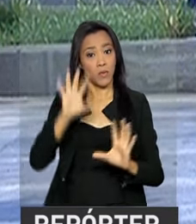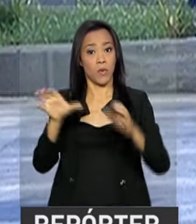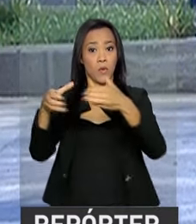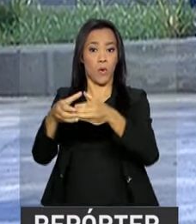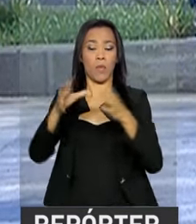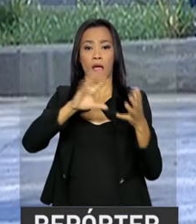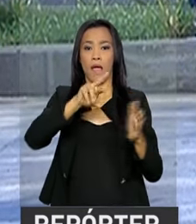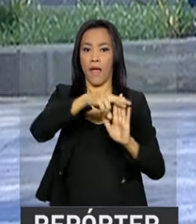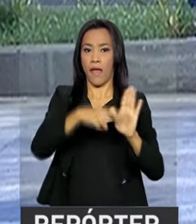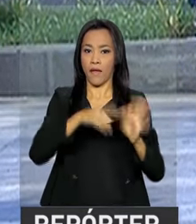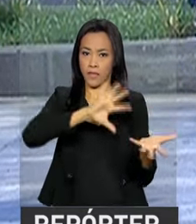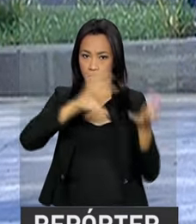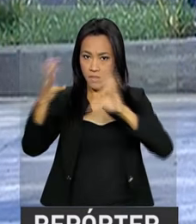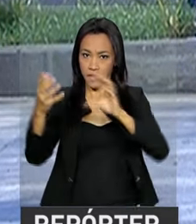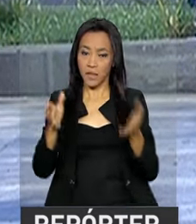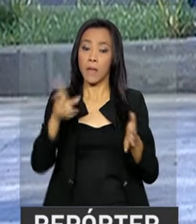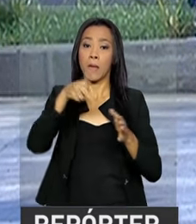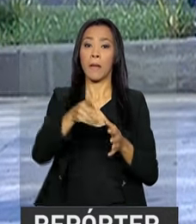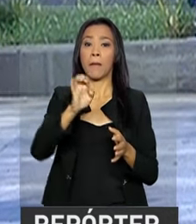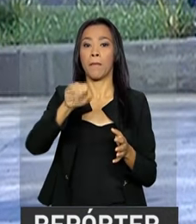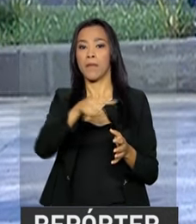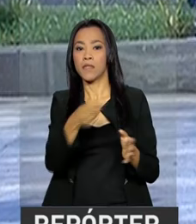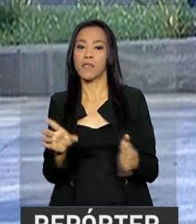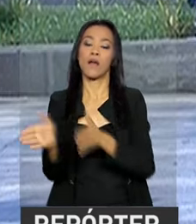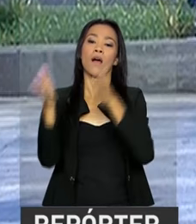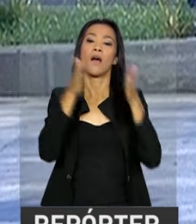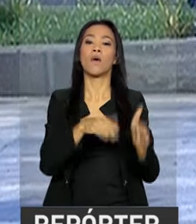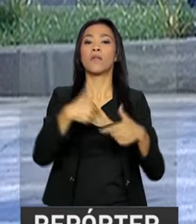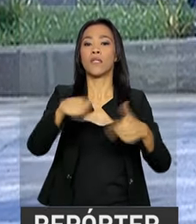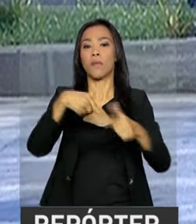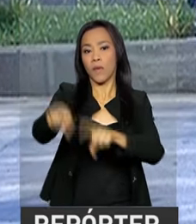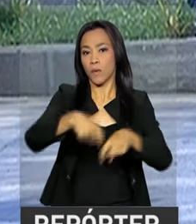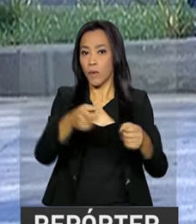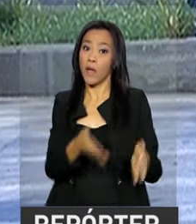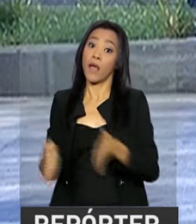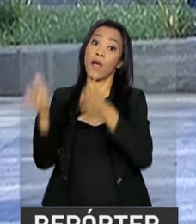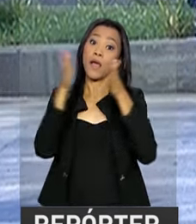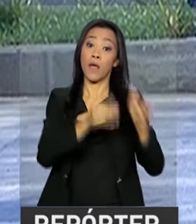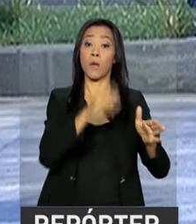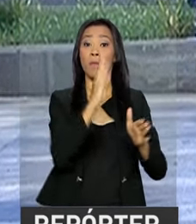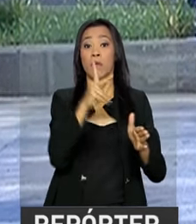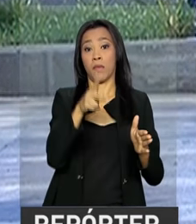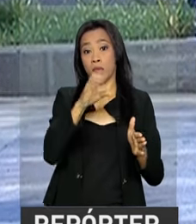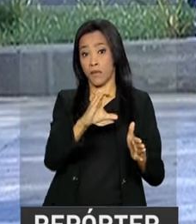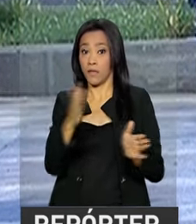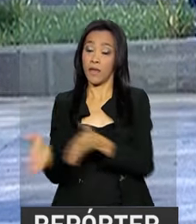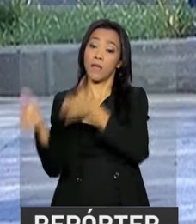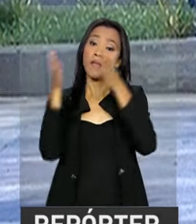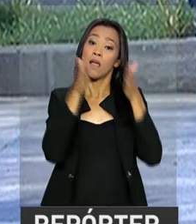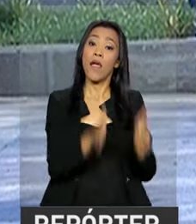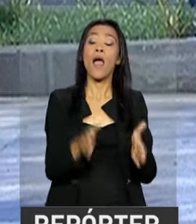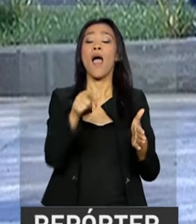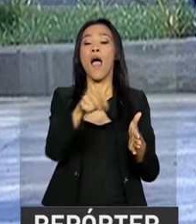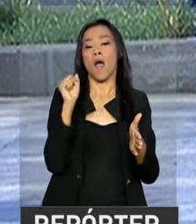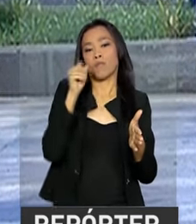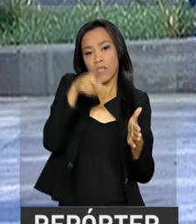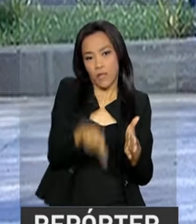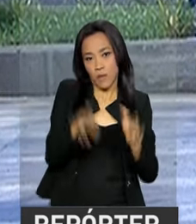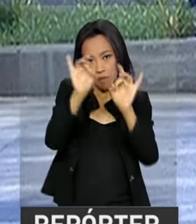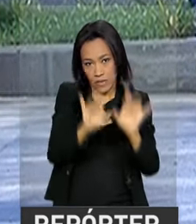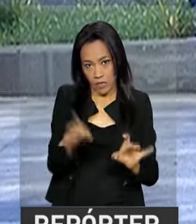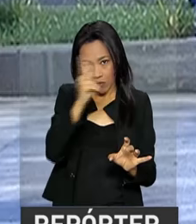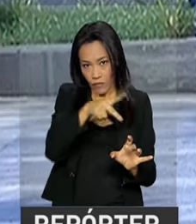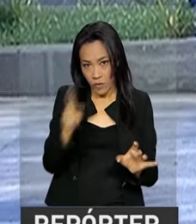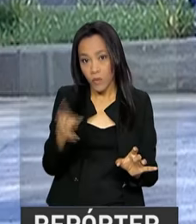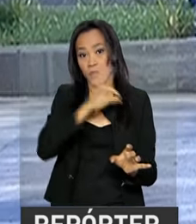de transição, pensões, trabalhadores rurais, benefícios de prestação continuada e aposentadorias especiais para professores